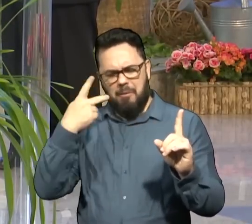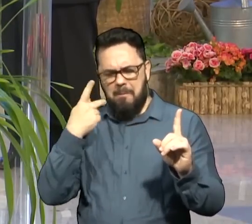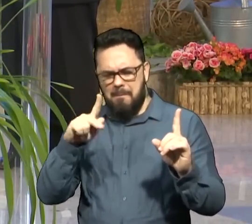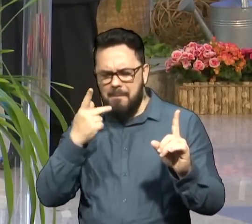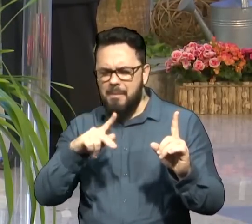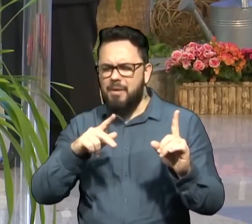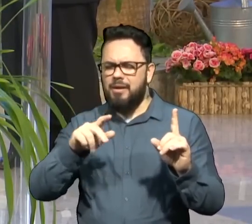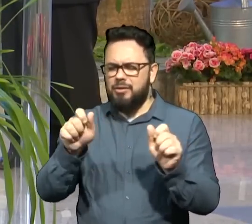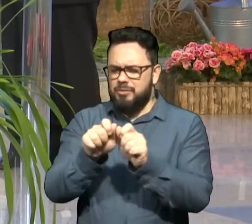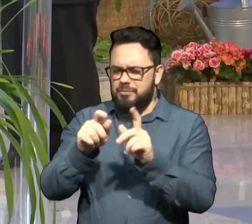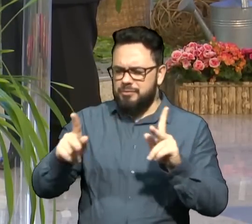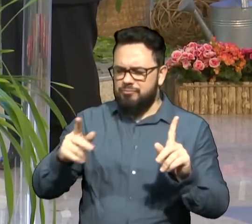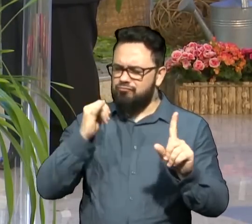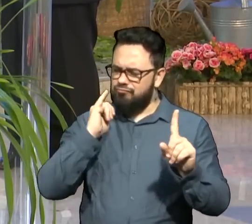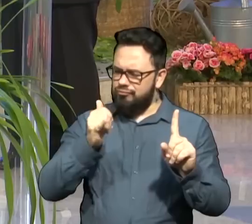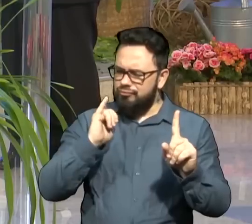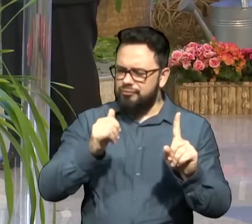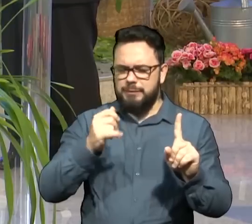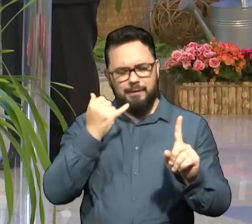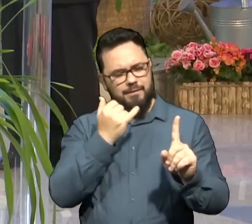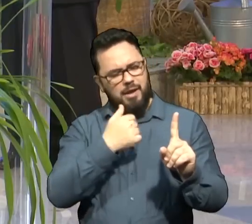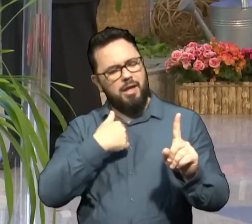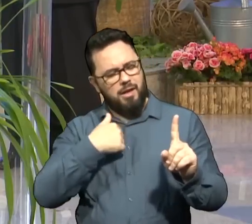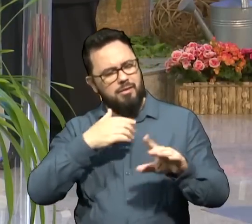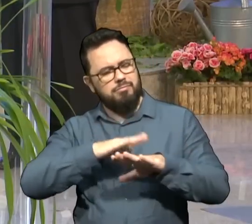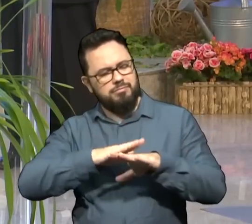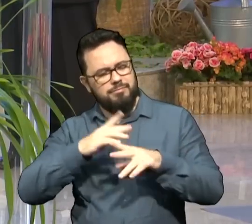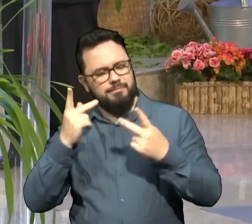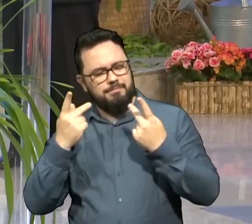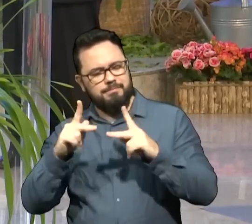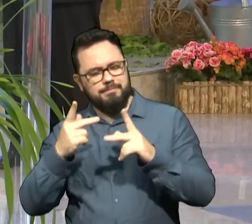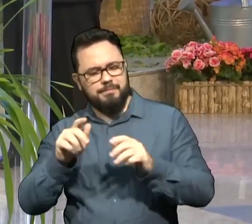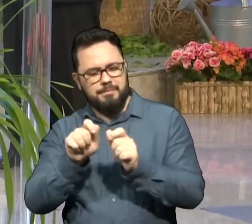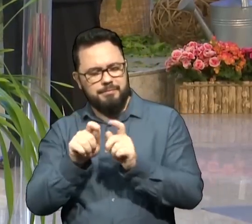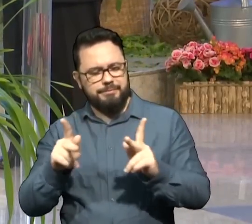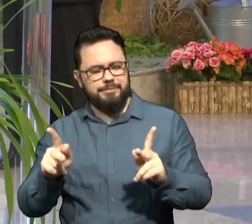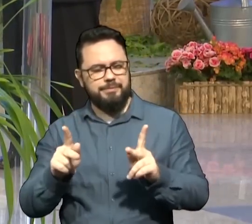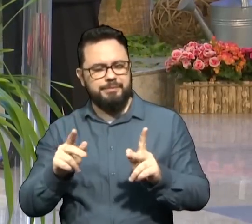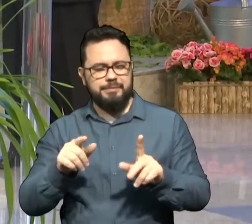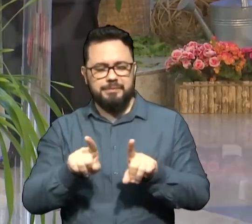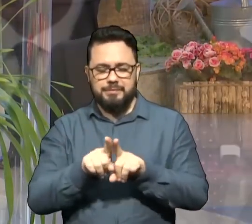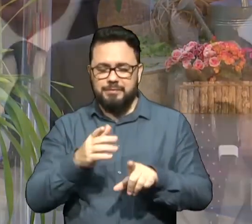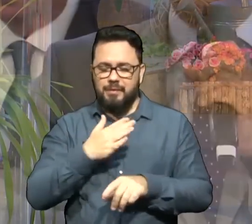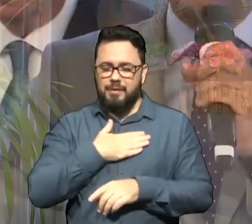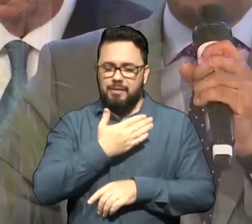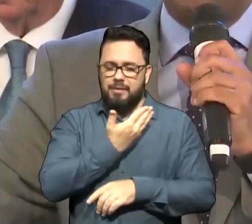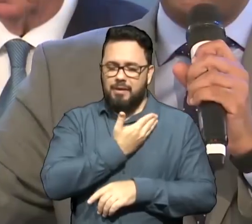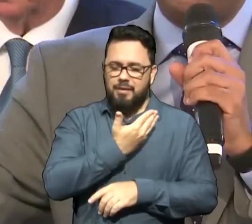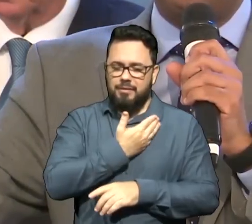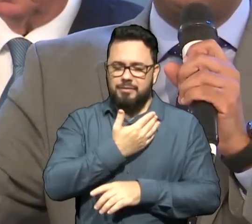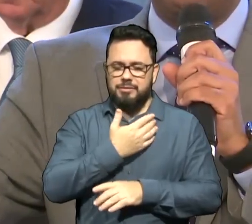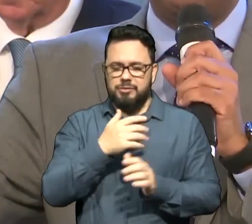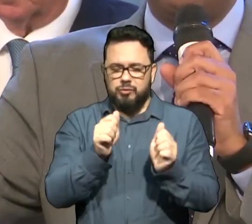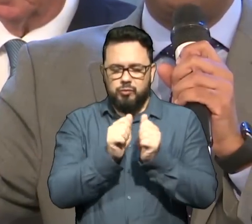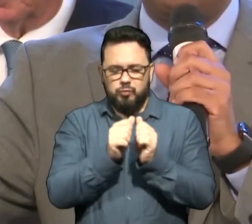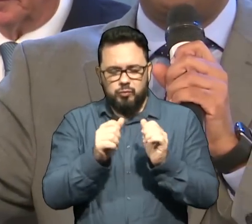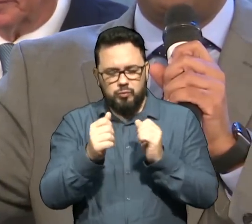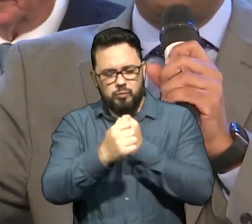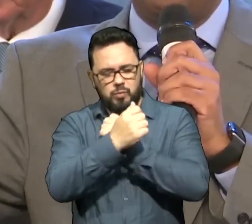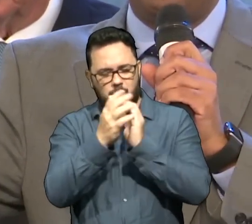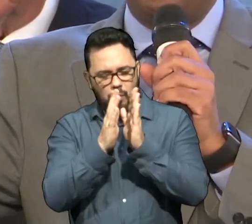livro que ele escreveu eu quero dar um abraço a todos os meus queridos que estão comigo neste momento em